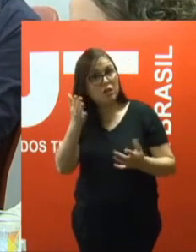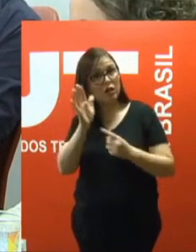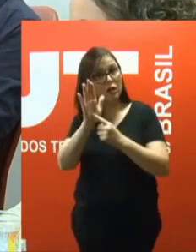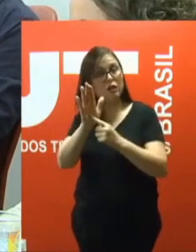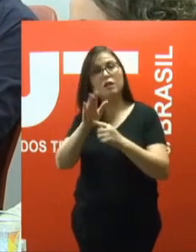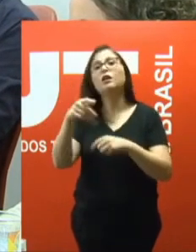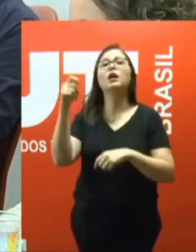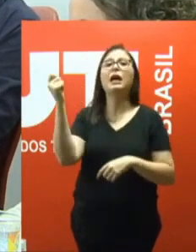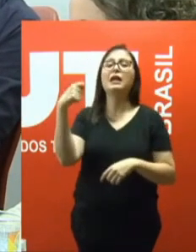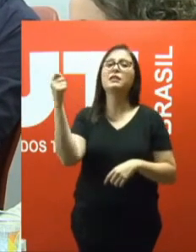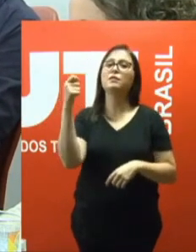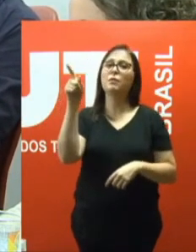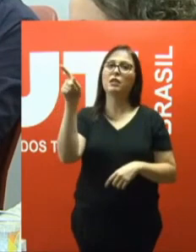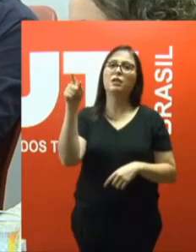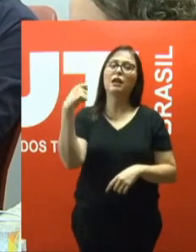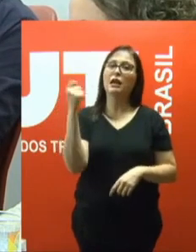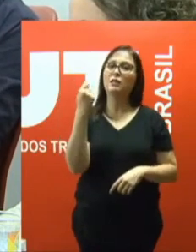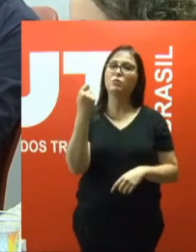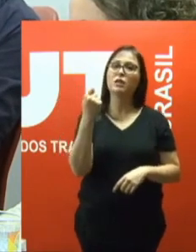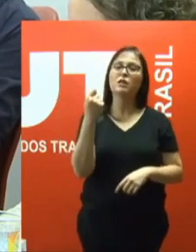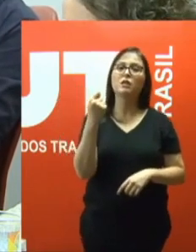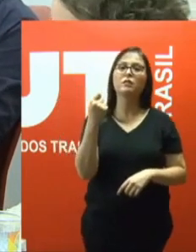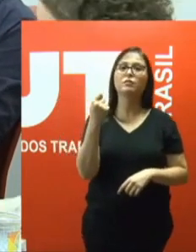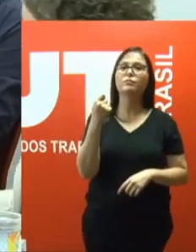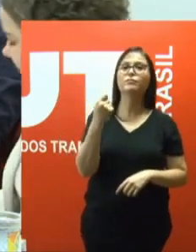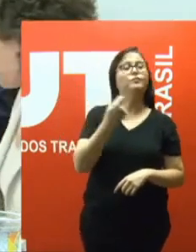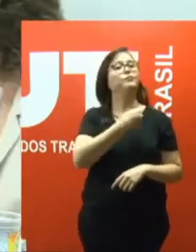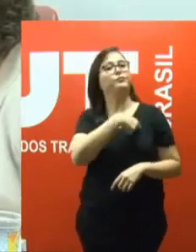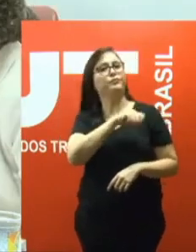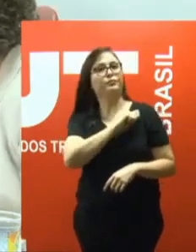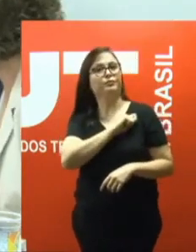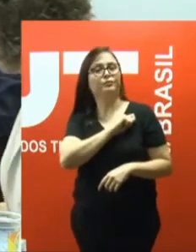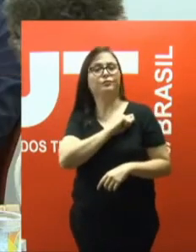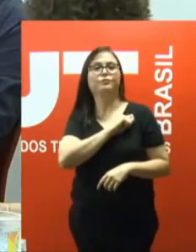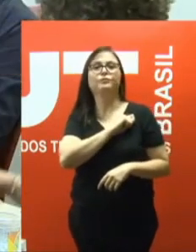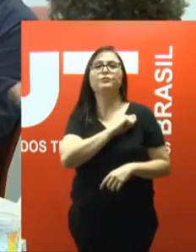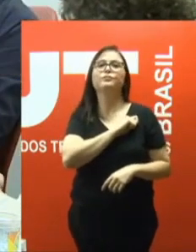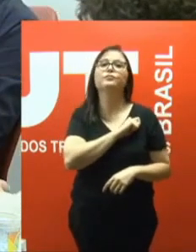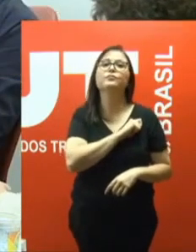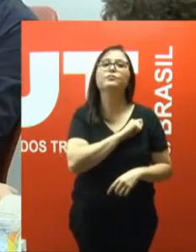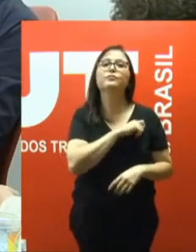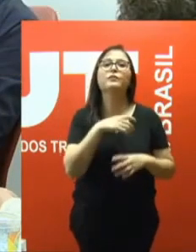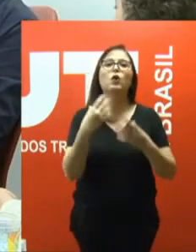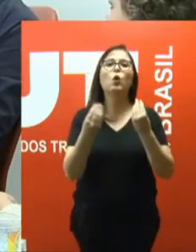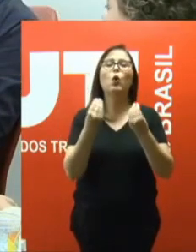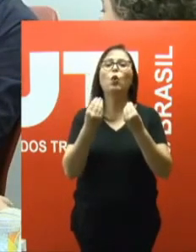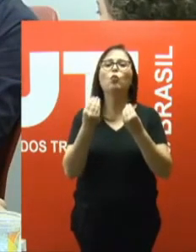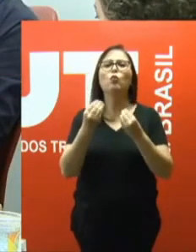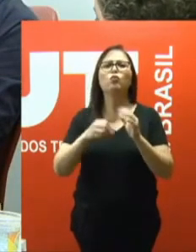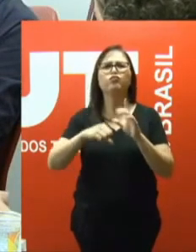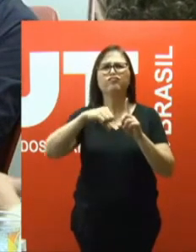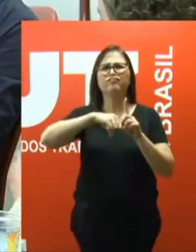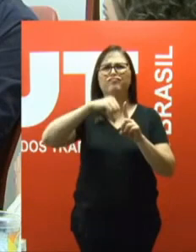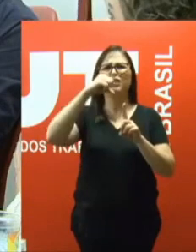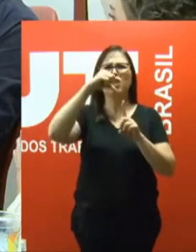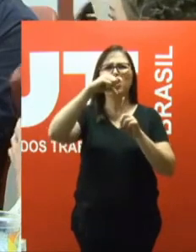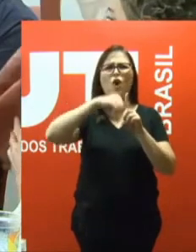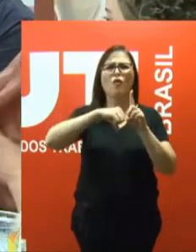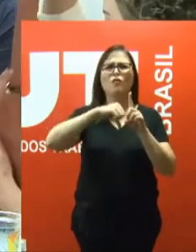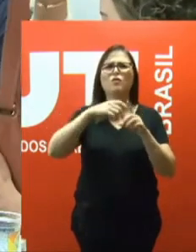governo favorável, uma maioria de deputados favoráveis, depois de 9 meses de discussão, ganharam por um